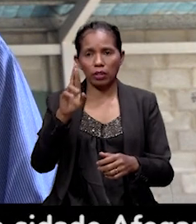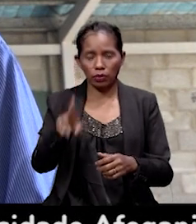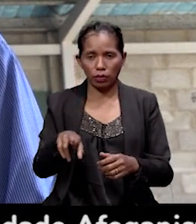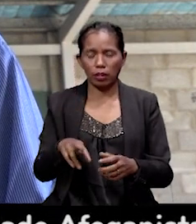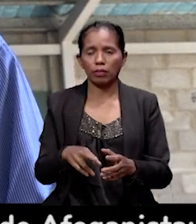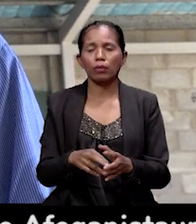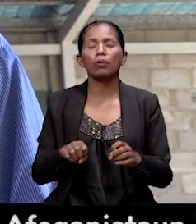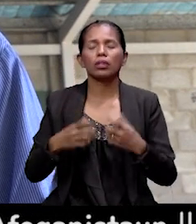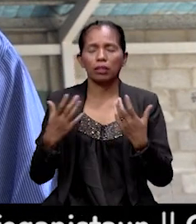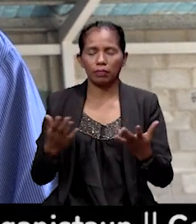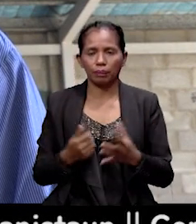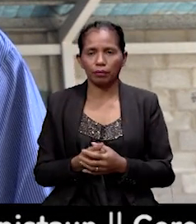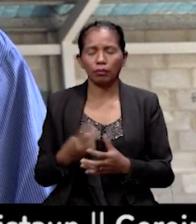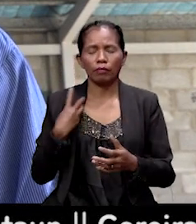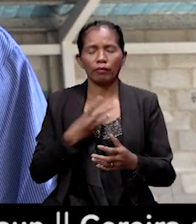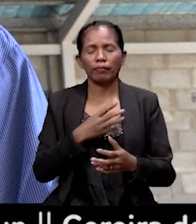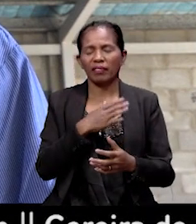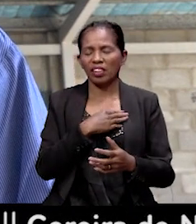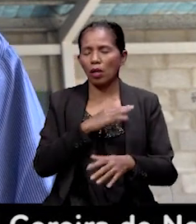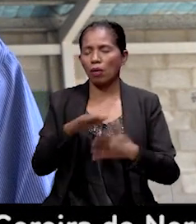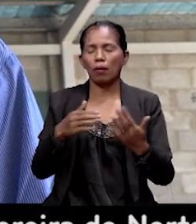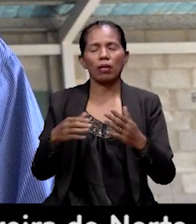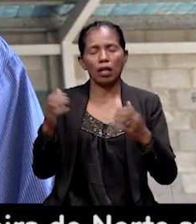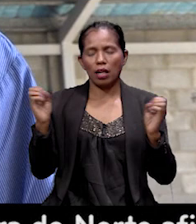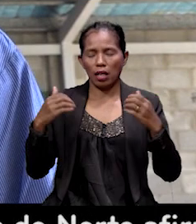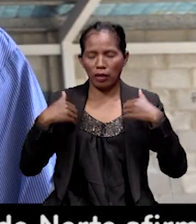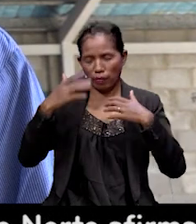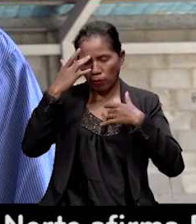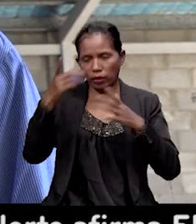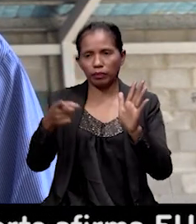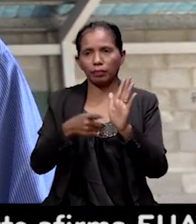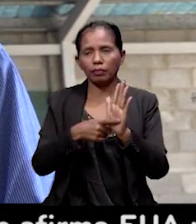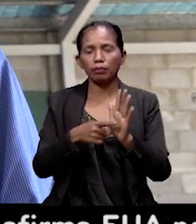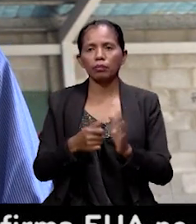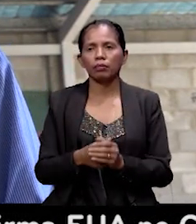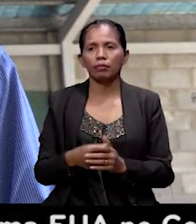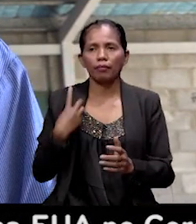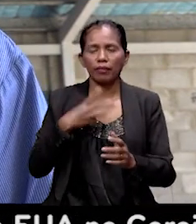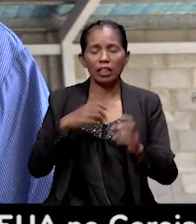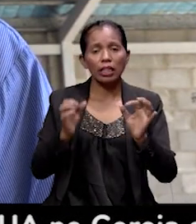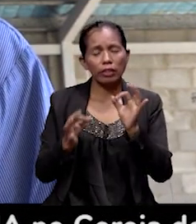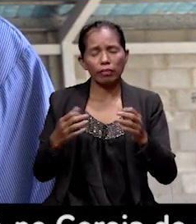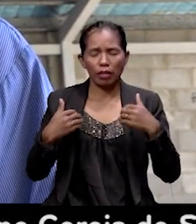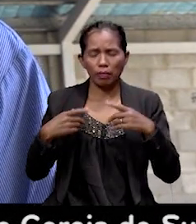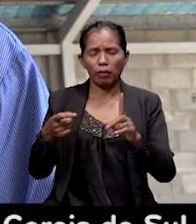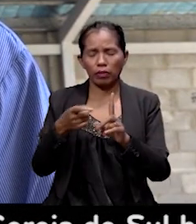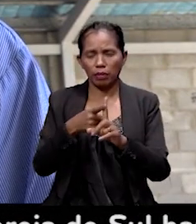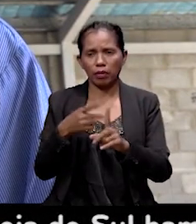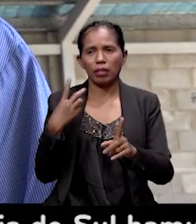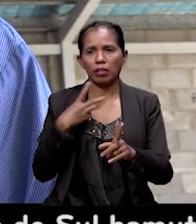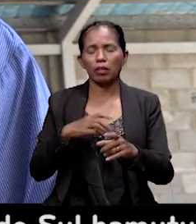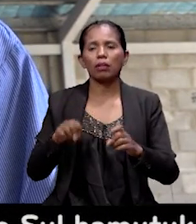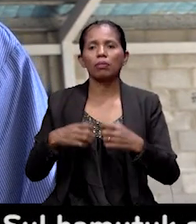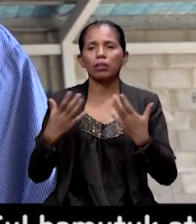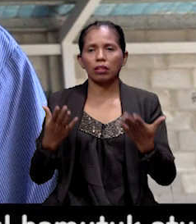unsa. Te espero que tenha negativo roto. Mas se é positivo, nem tem que rolar medidas para o governo ato unsa